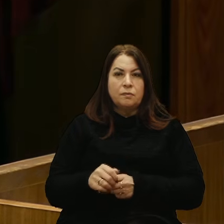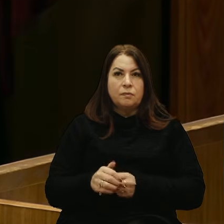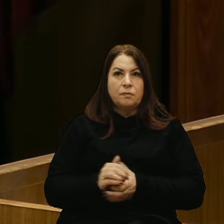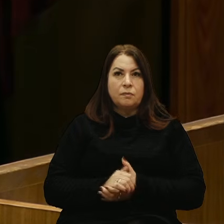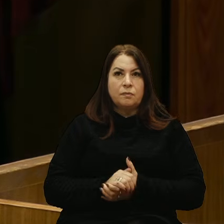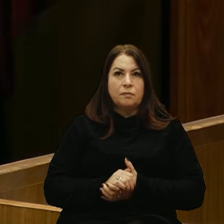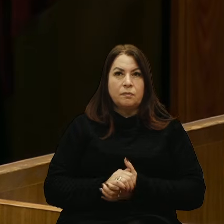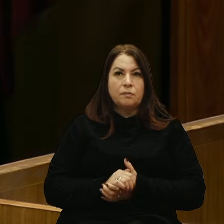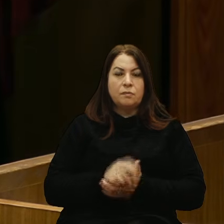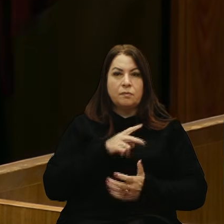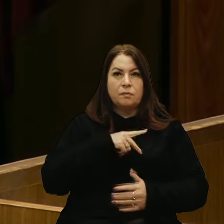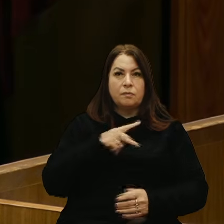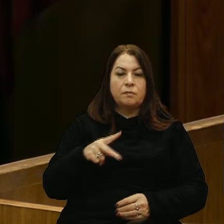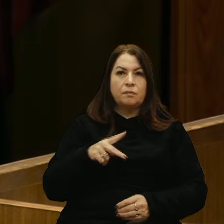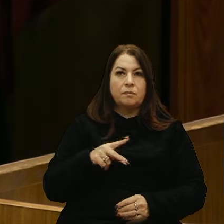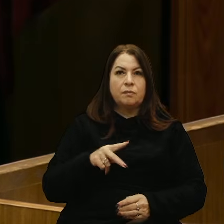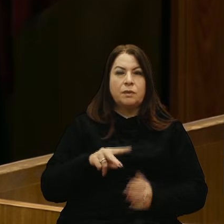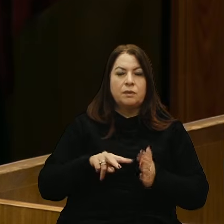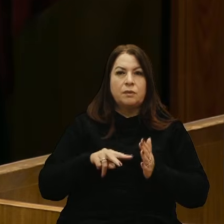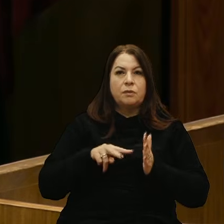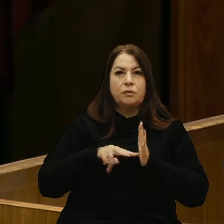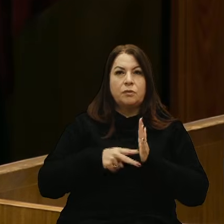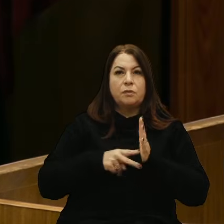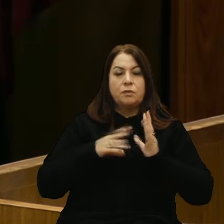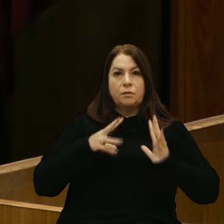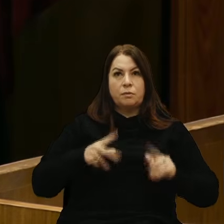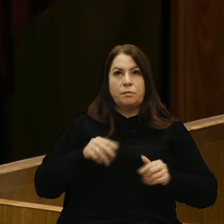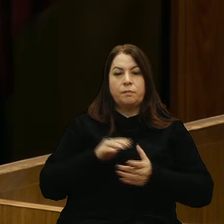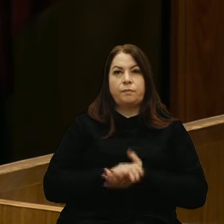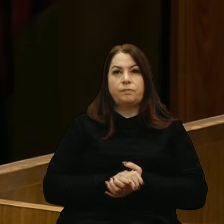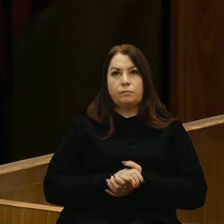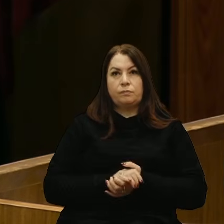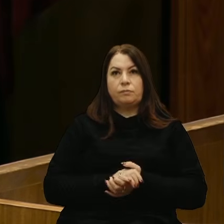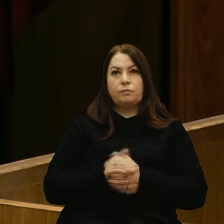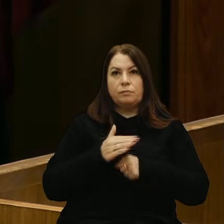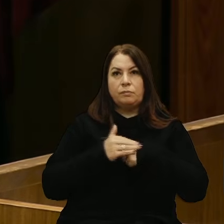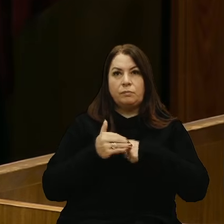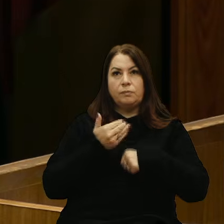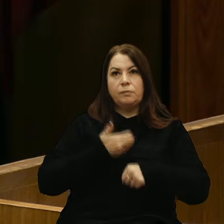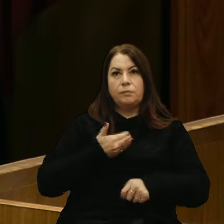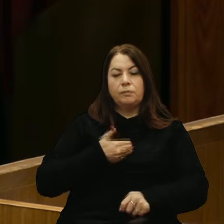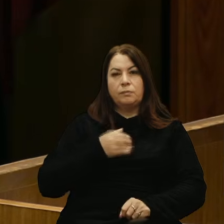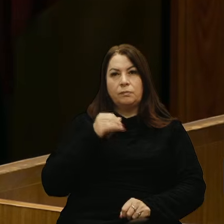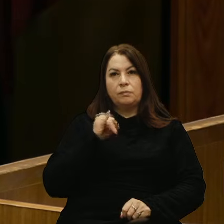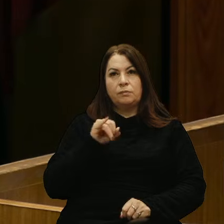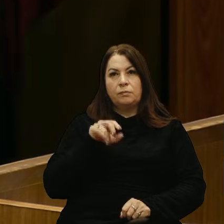A presidente do Sindilimp, a nossa querida amiga Iva,